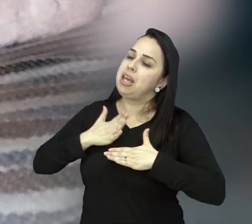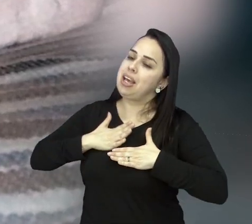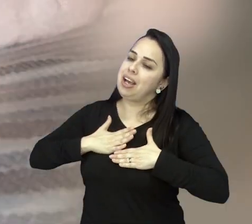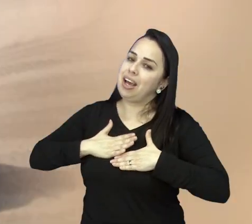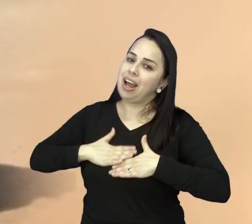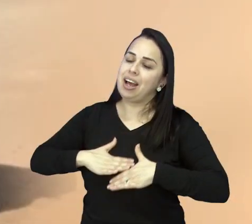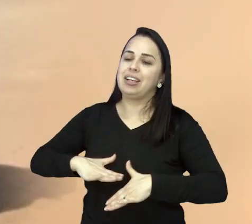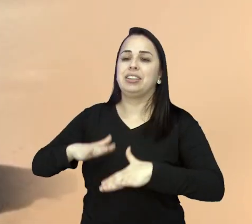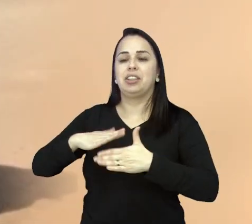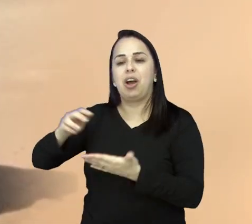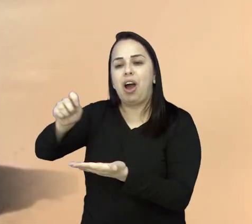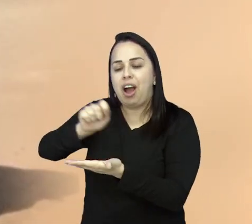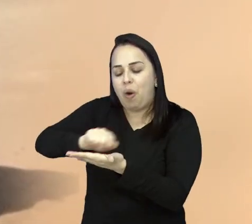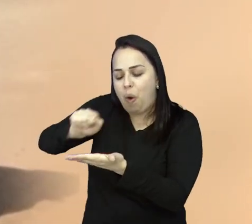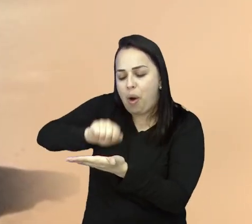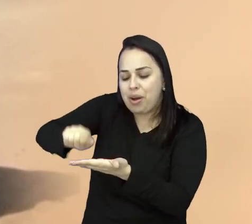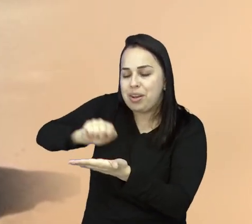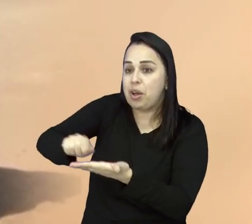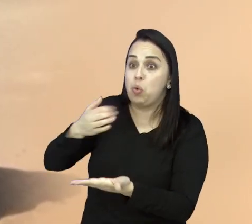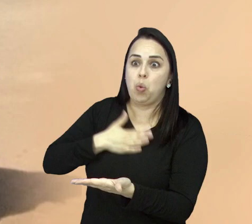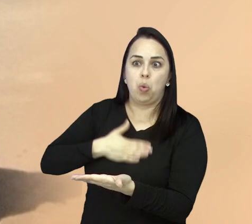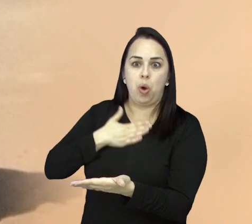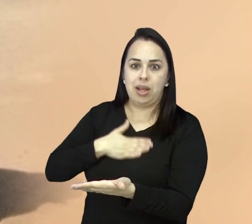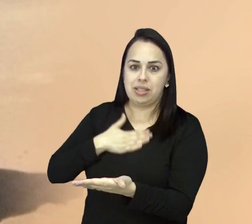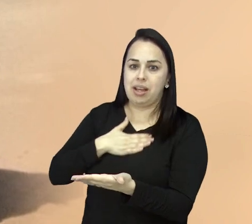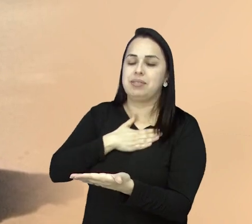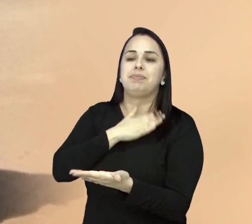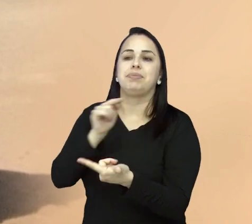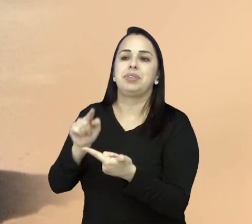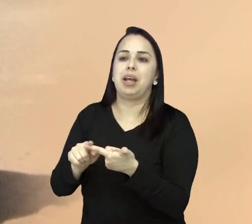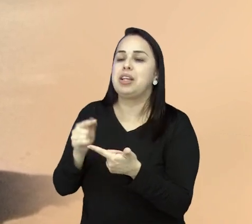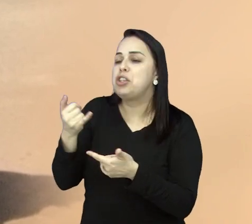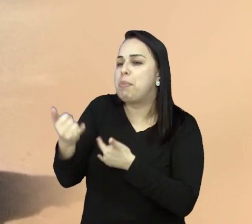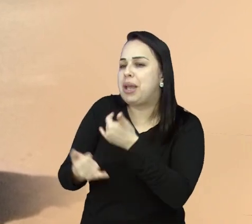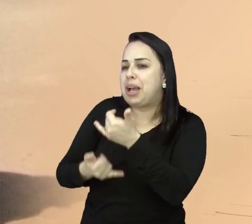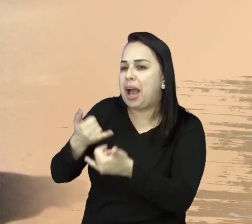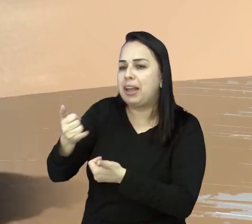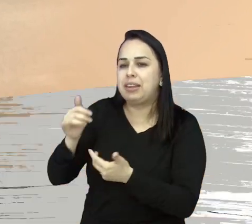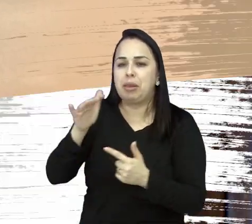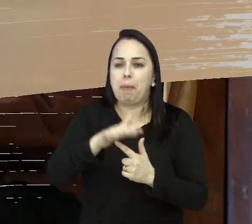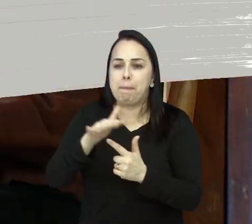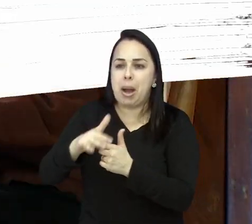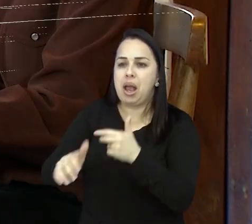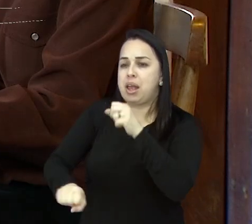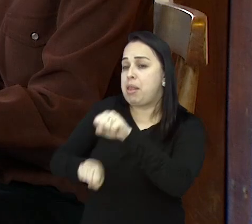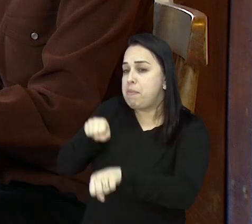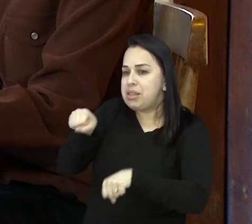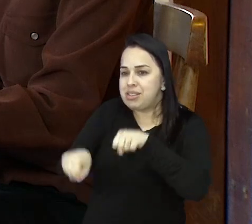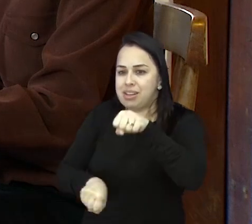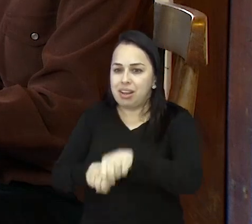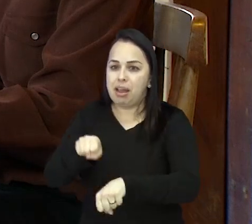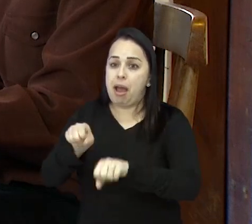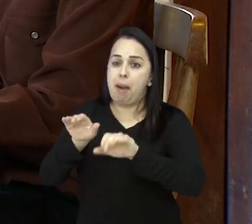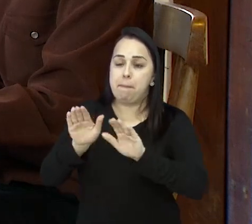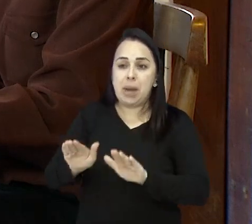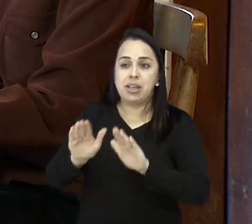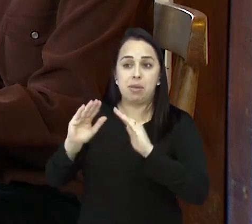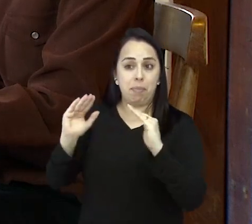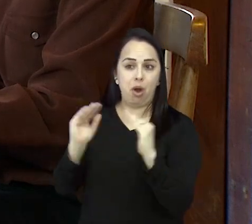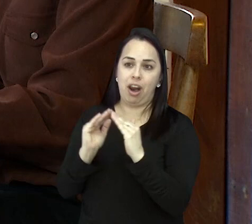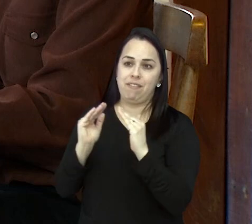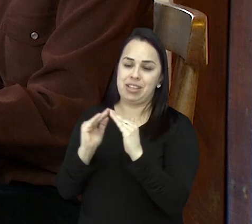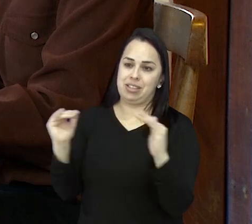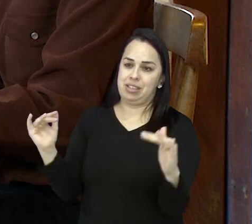tranquila, gostava de escrever, eu gostava de brincar no parque, andar de bicicleta, mas eu sempre morei em